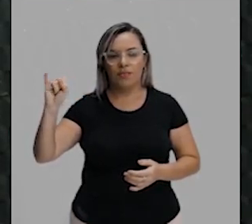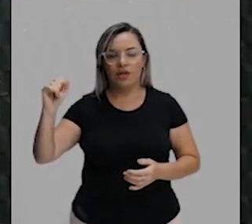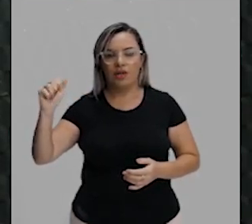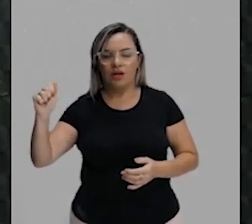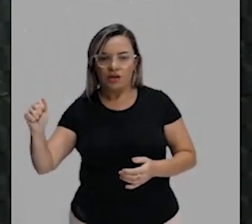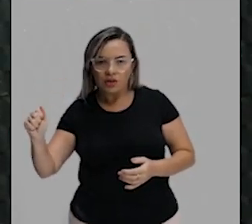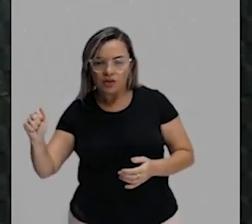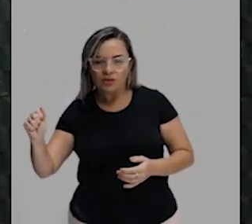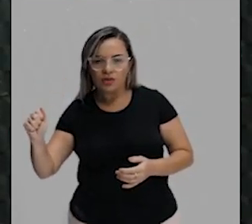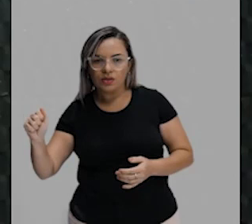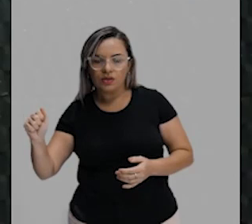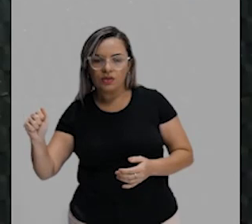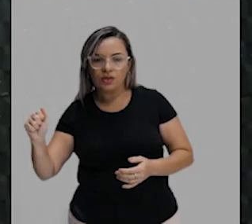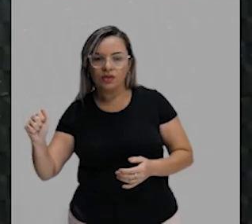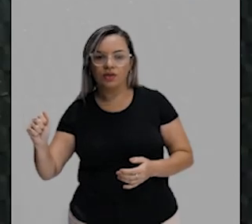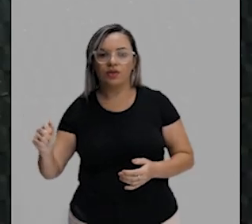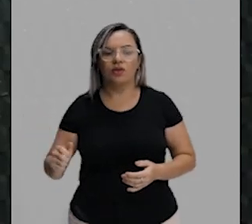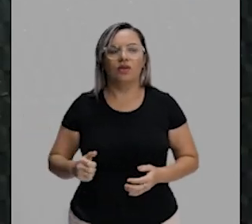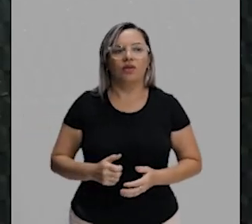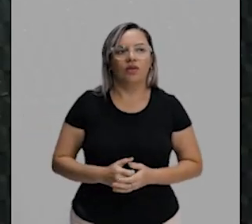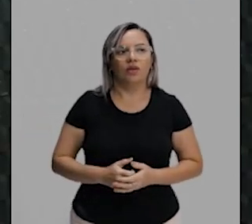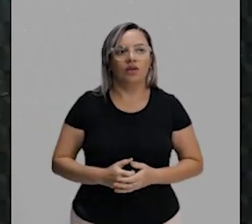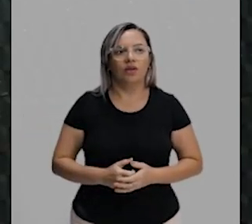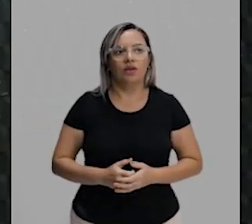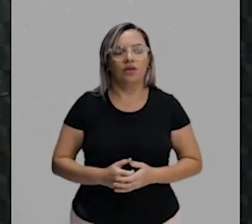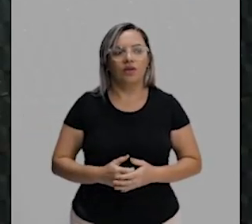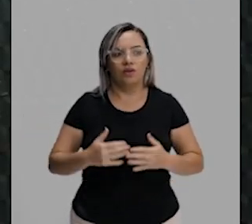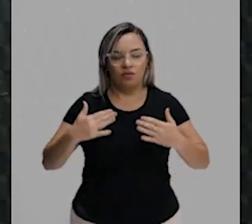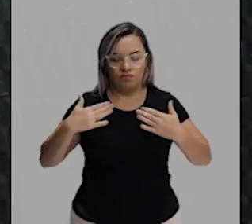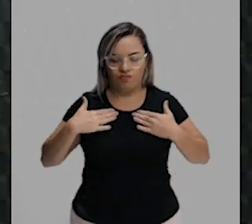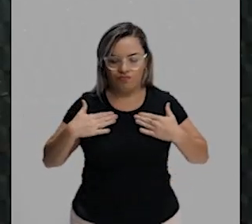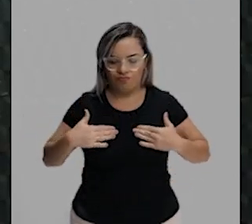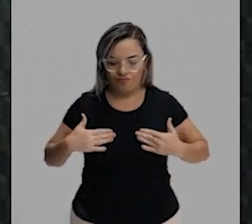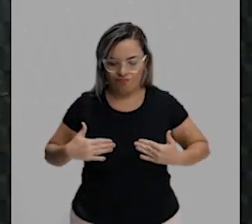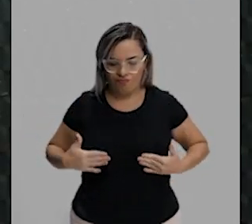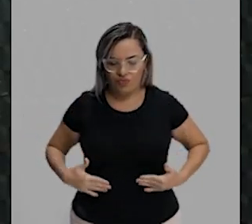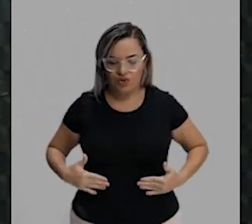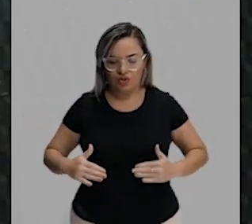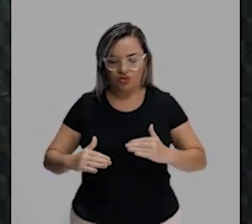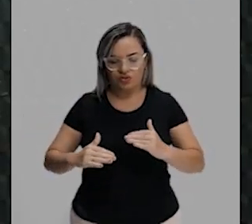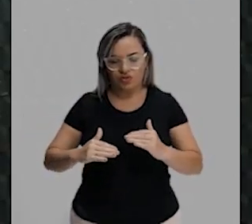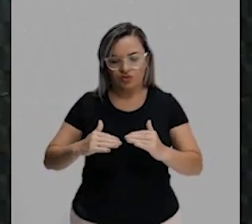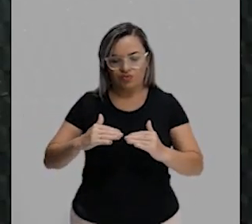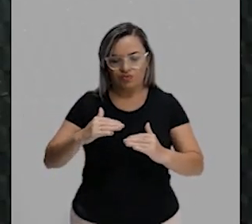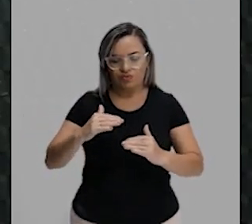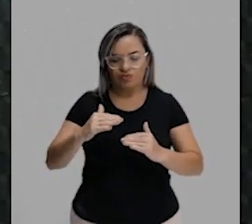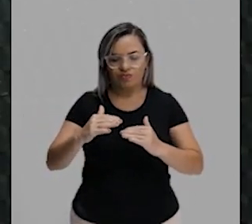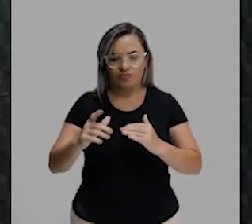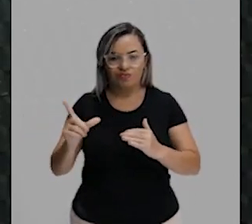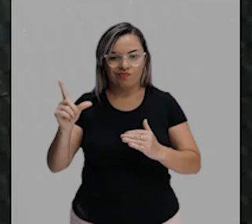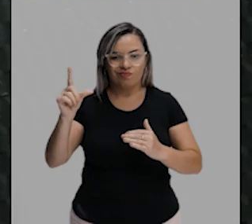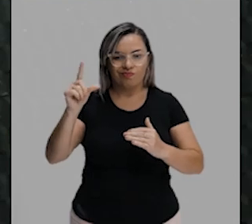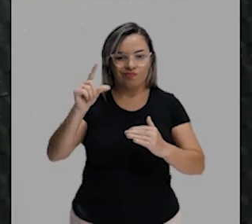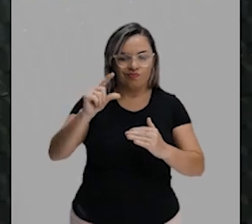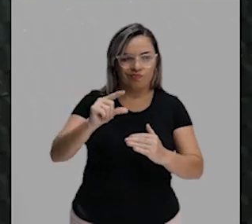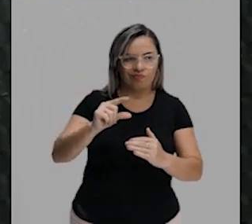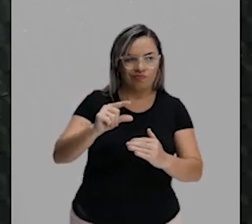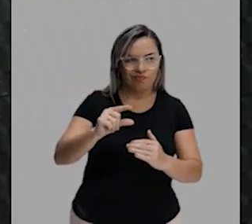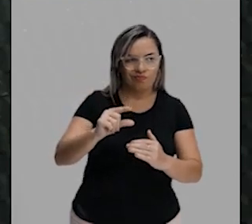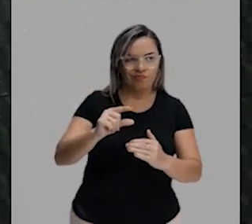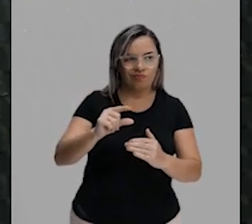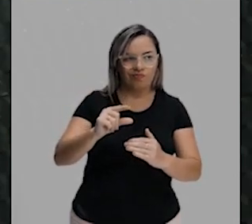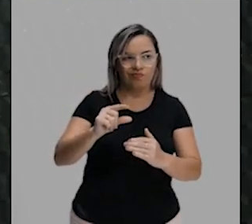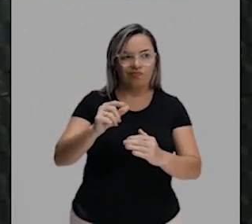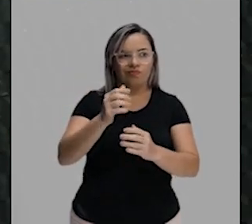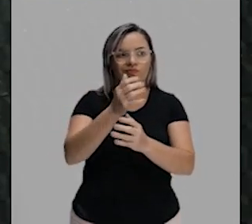de nanismo, certo? Provocado ali pelo desenvolvimento incompleto dos membros. É uma forma de